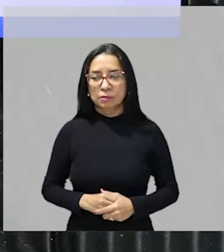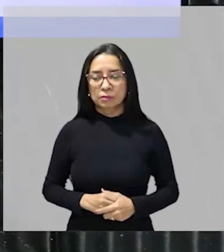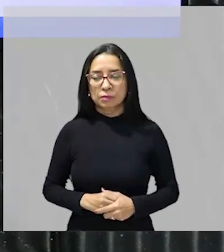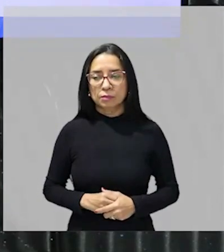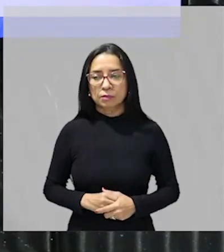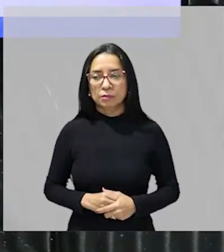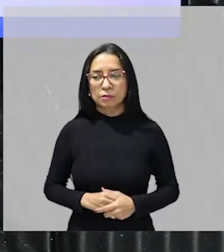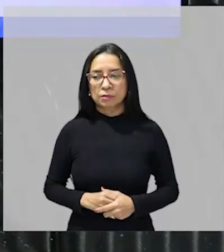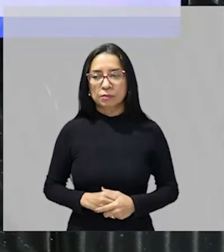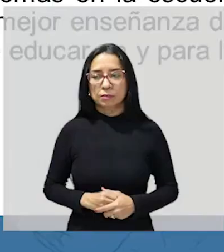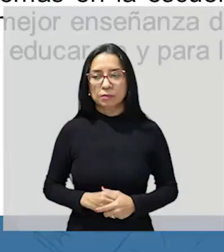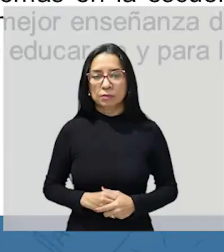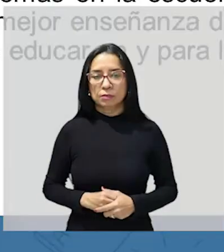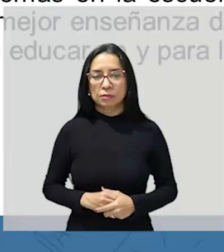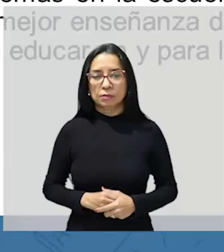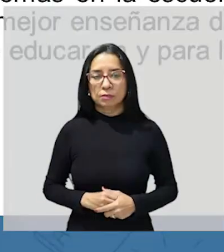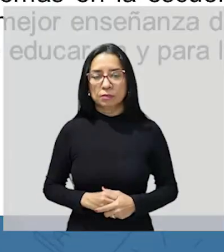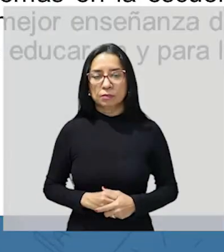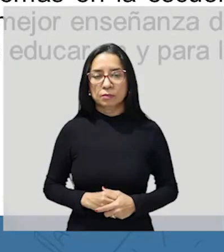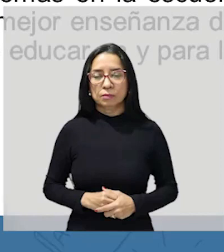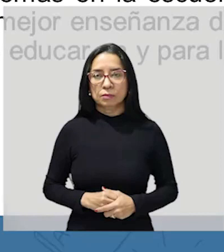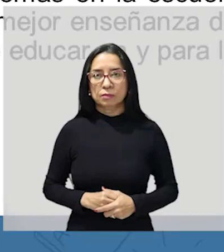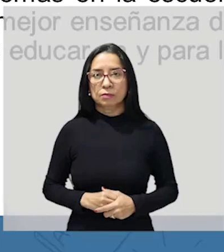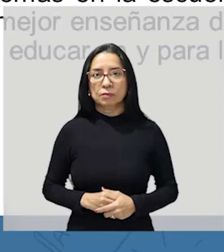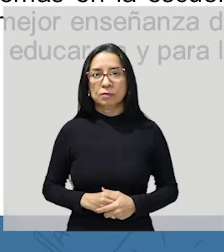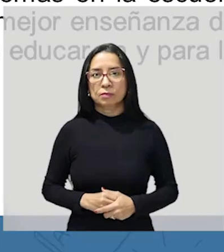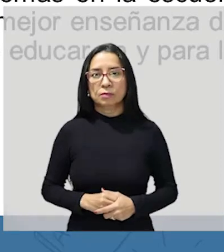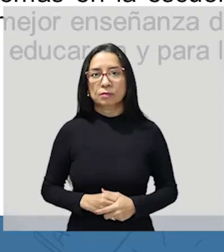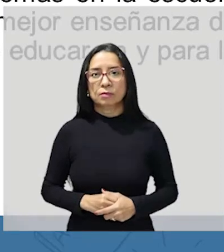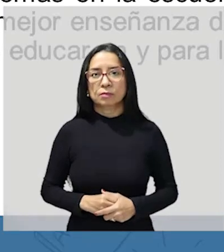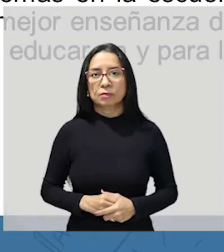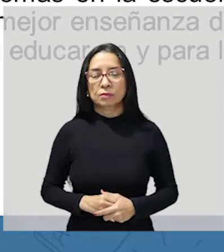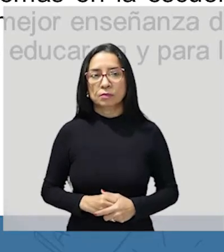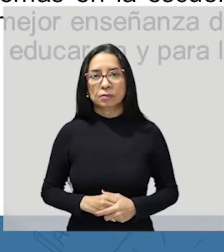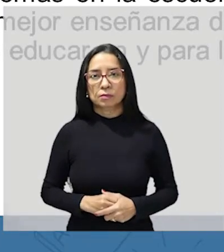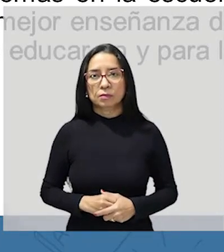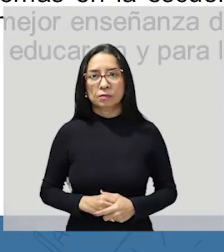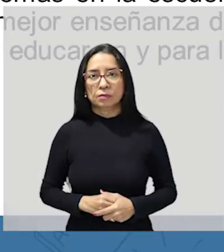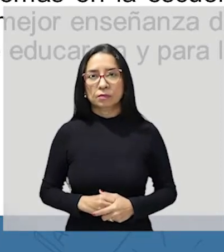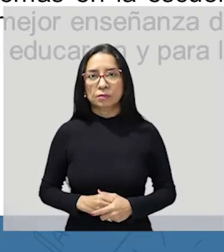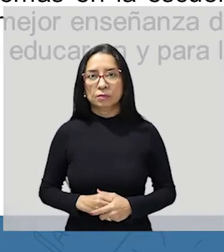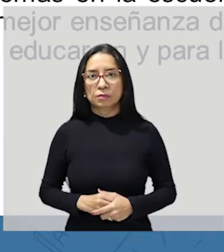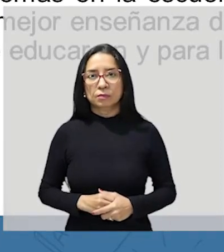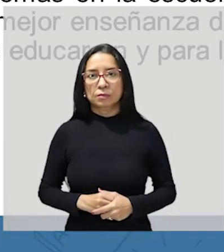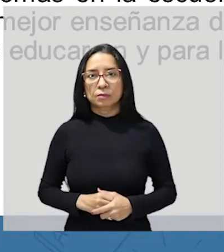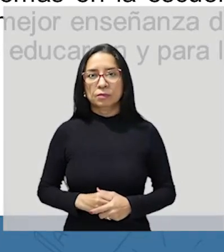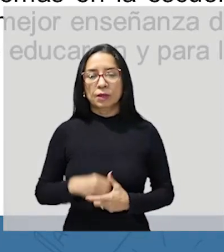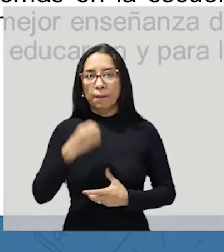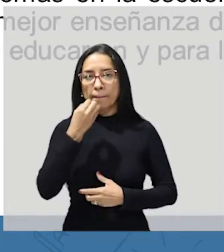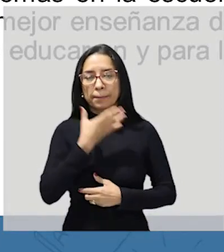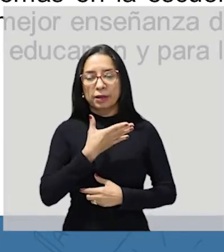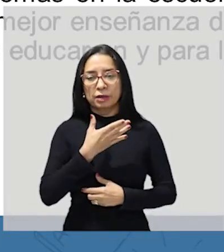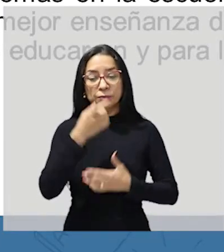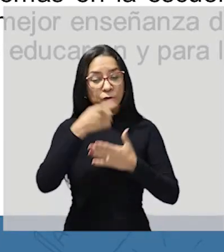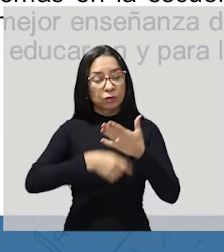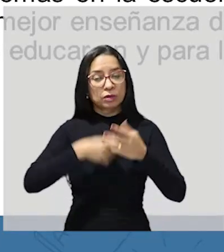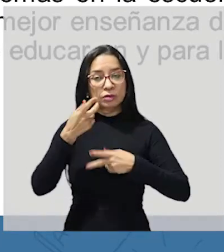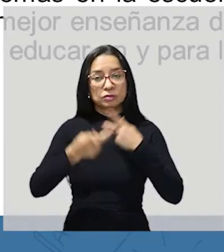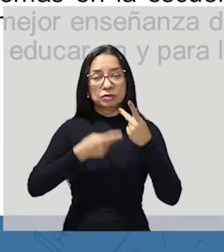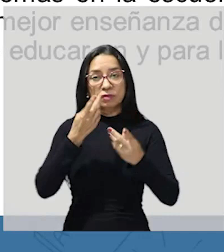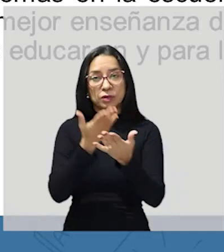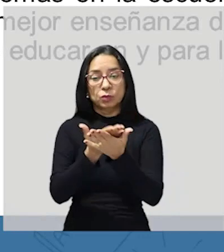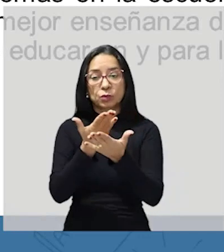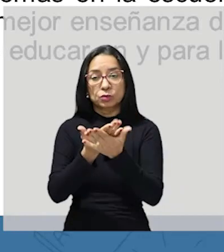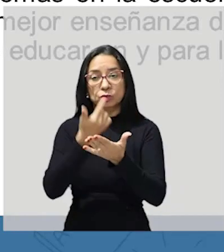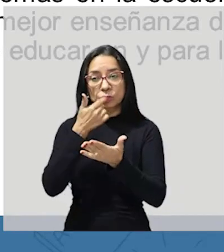de educar em e para a diversidade linguística e cultural. Bem, um texto que fala do estudo